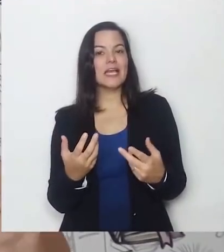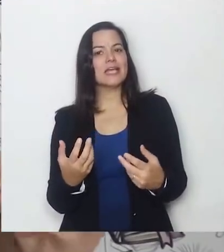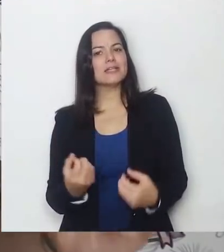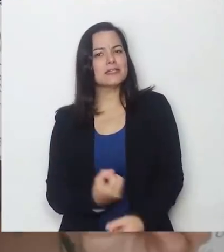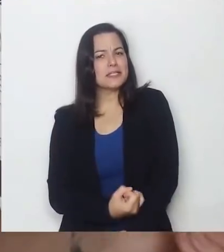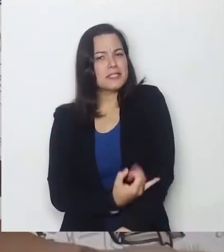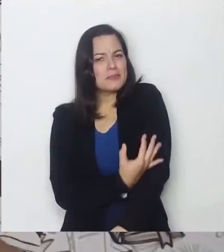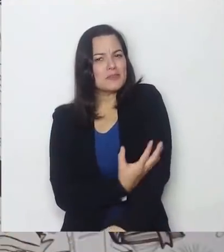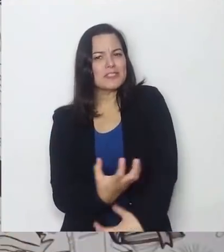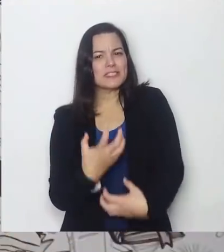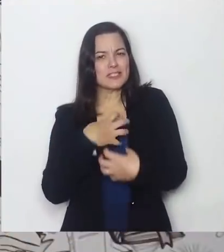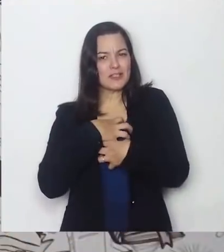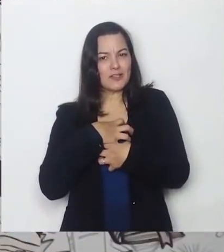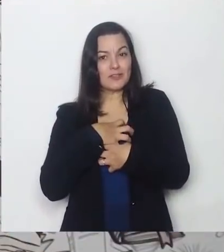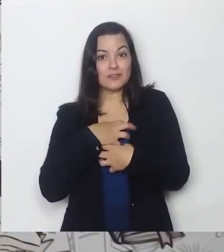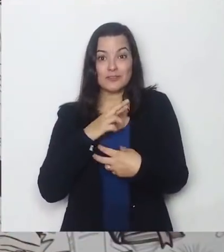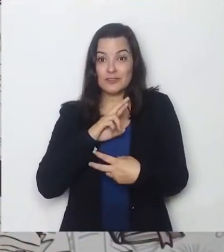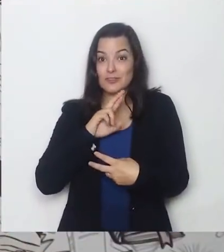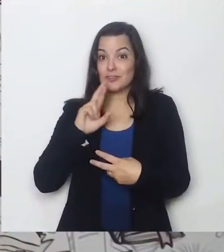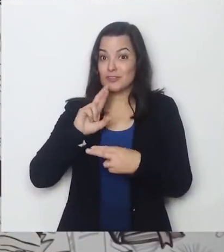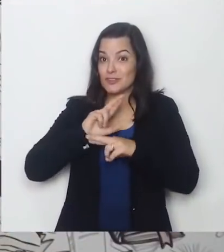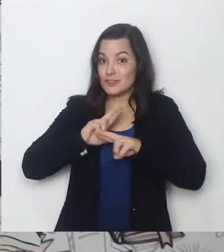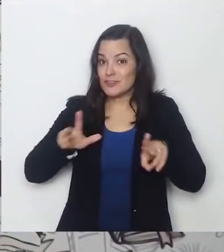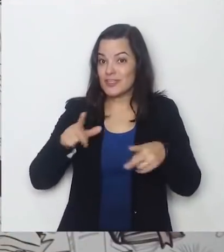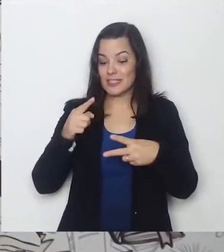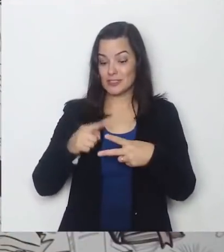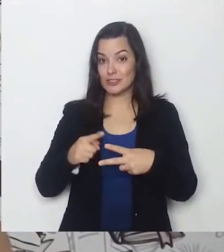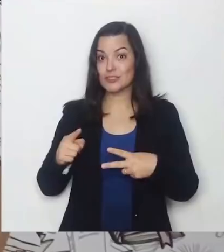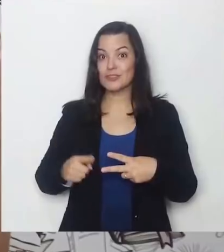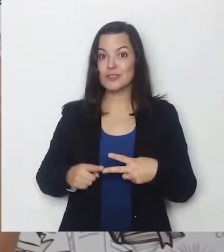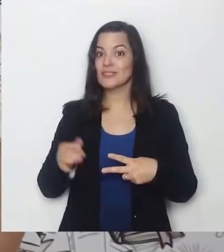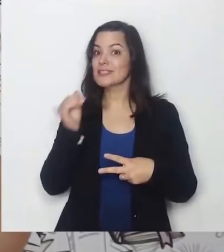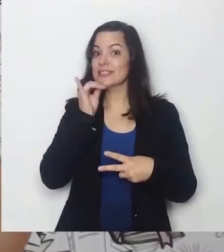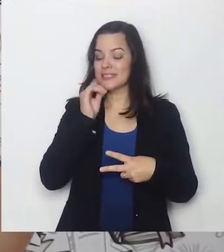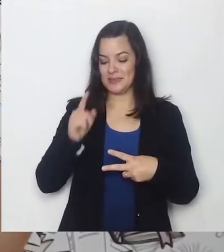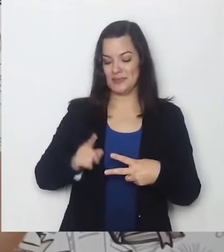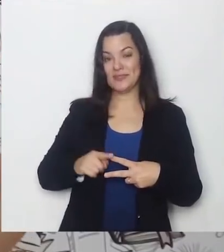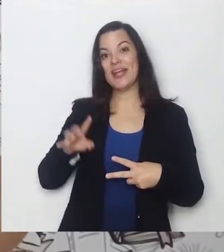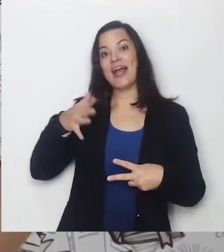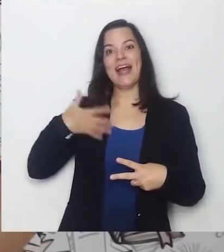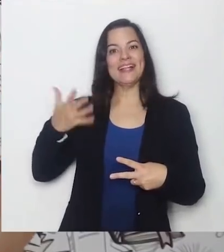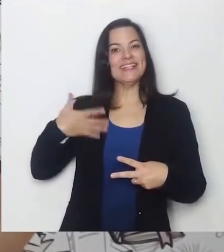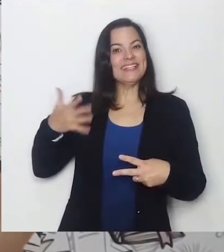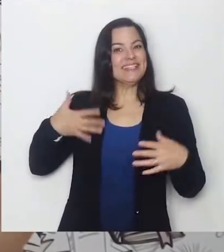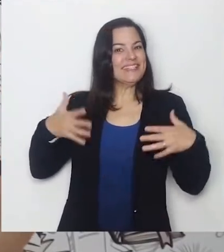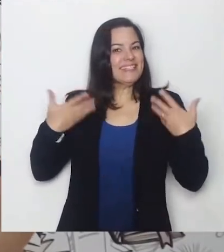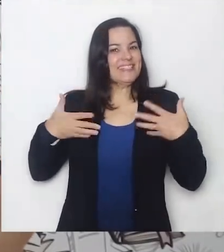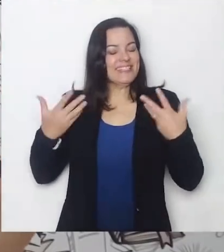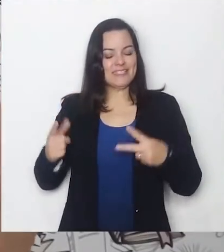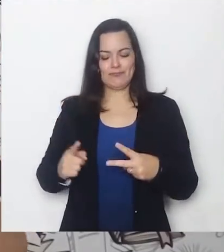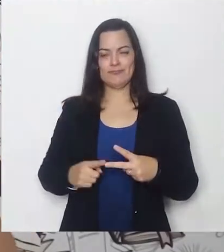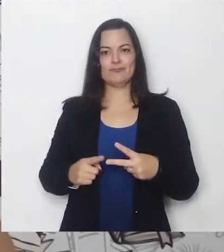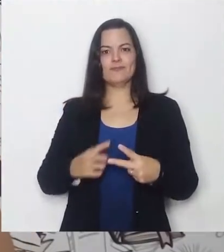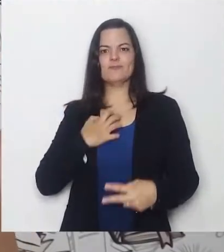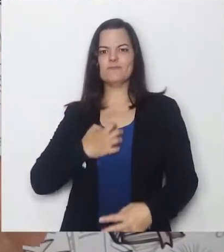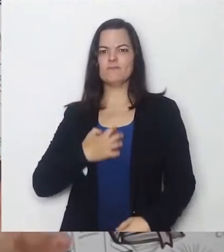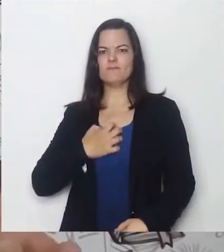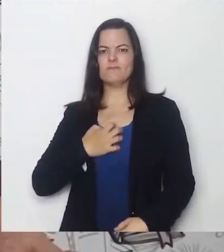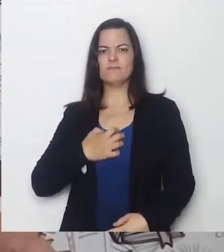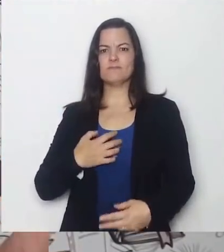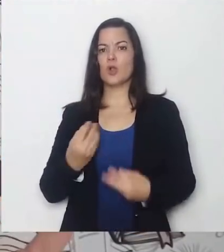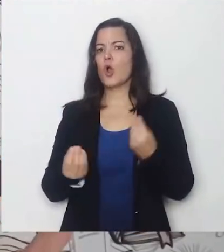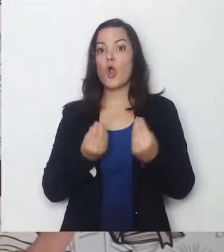duas emoções bem diferentes. Por exemplo, alegria e raiva. Como que